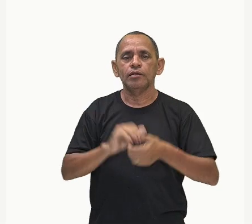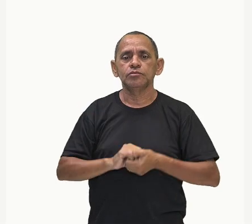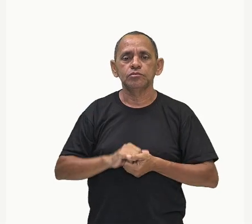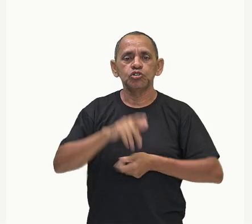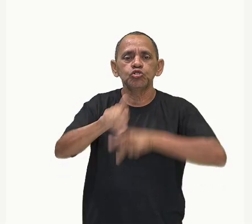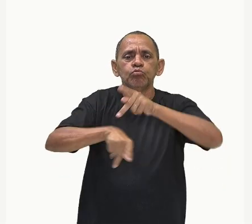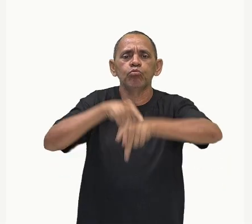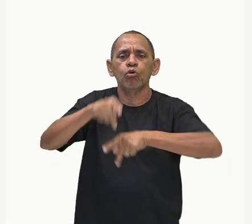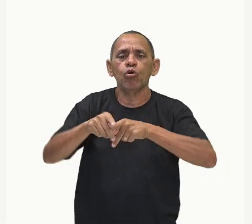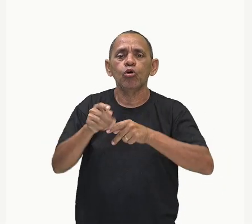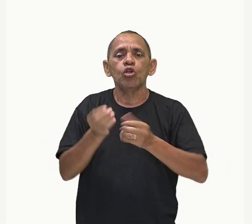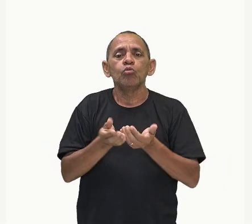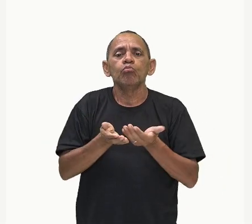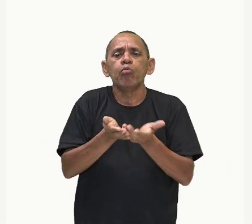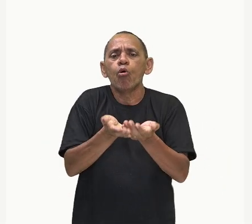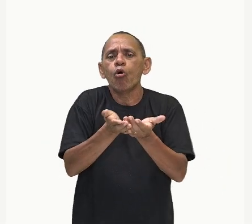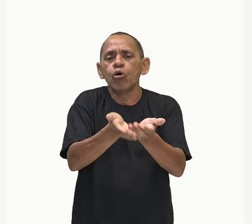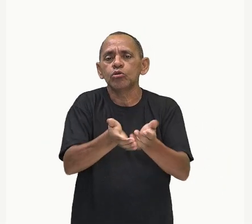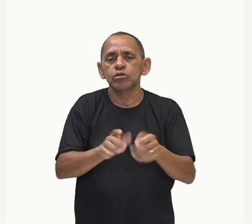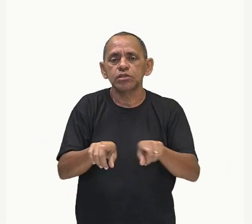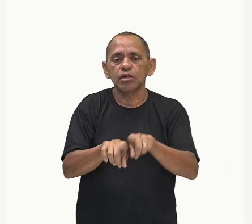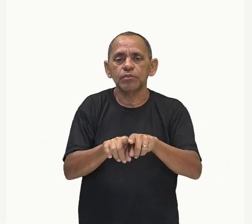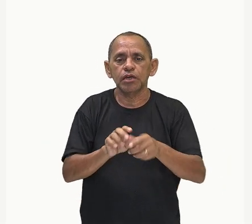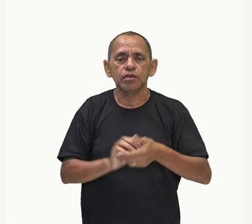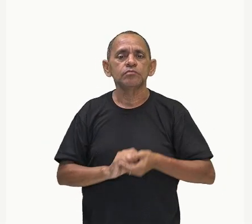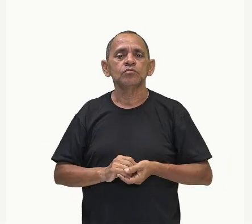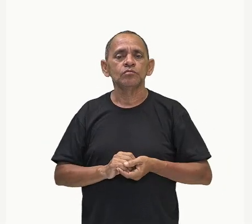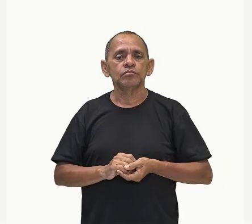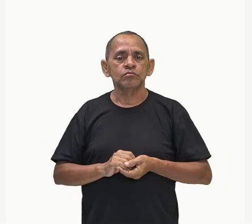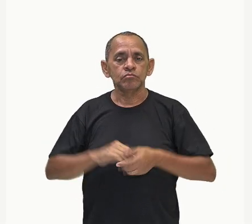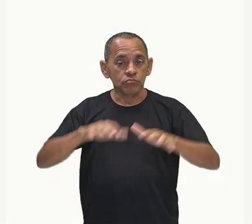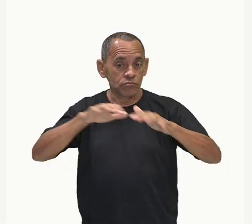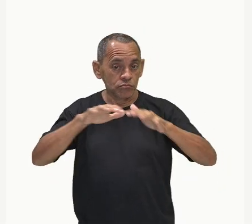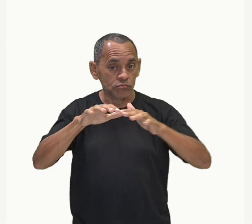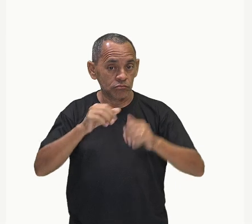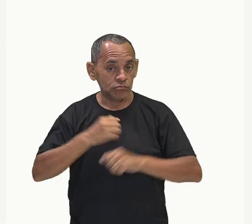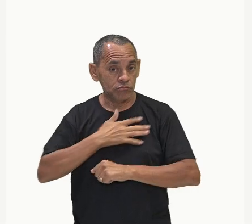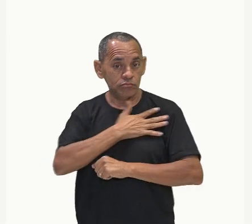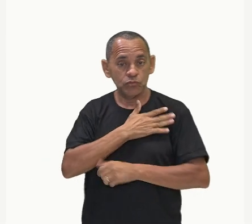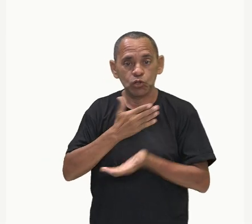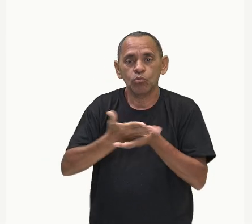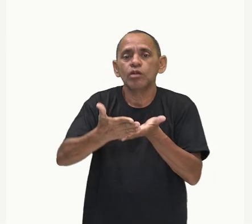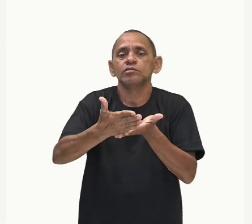Porto. A Revolução Liberal do Porto foi um movimento militar iniciado em